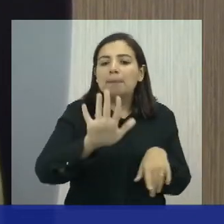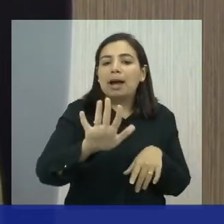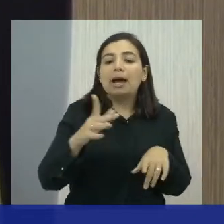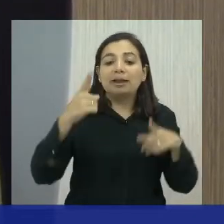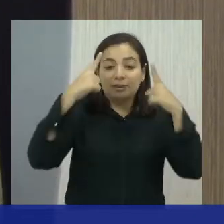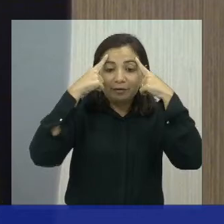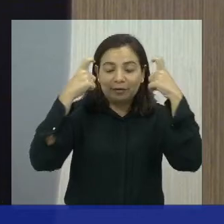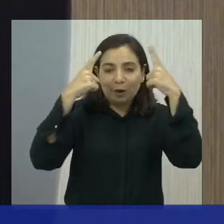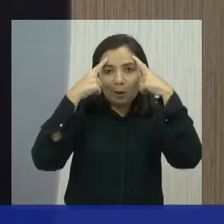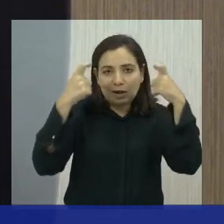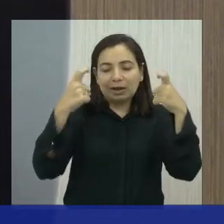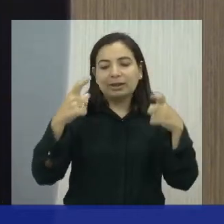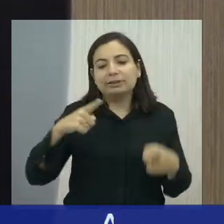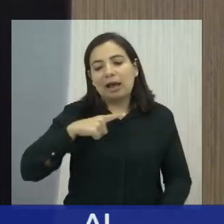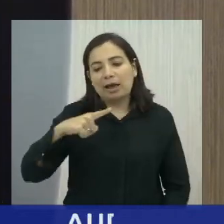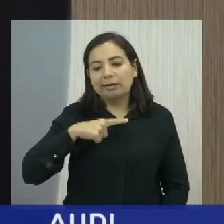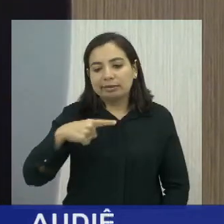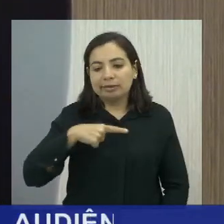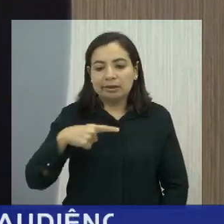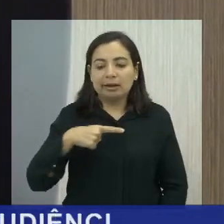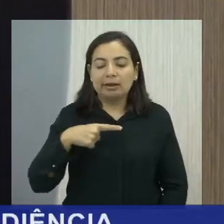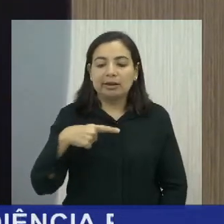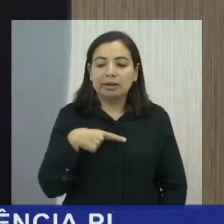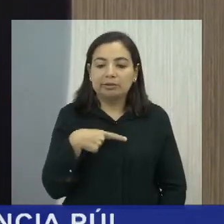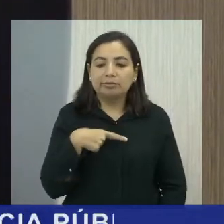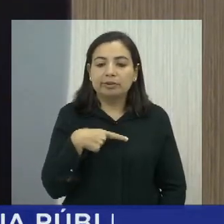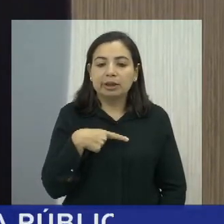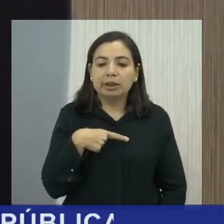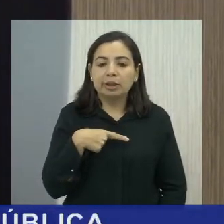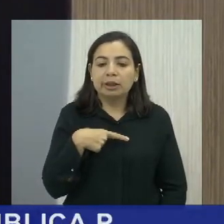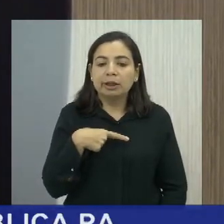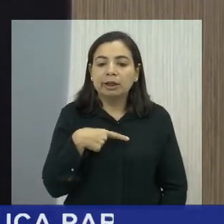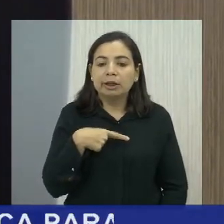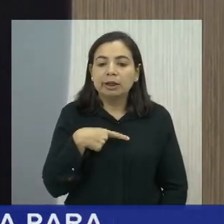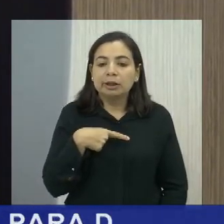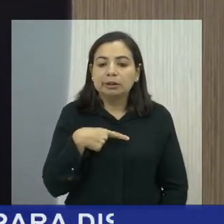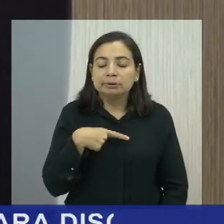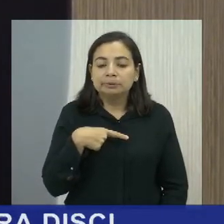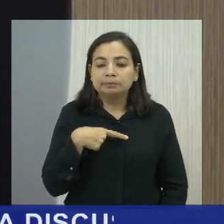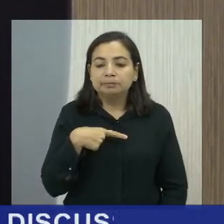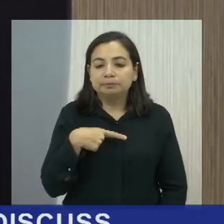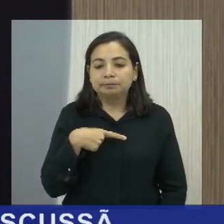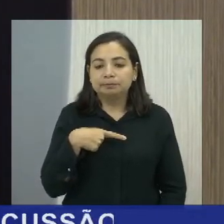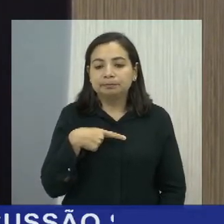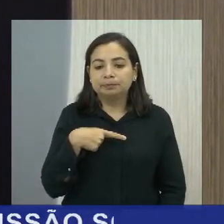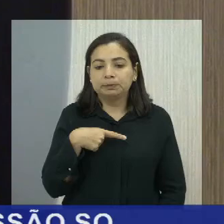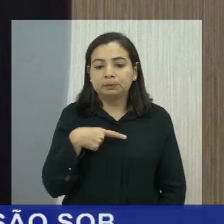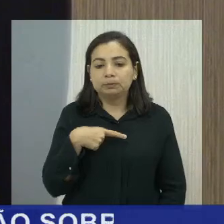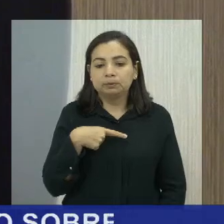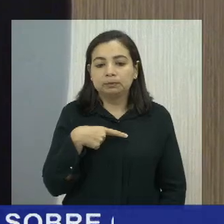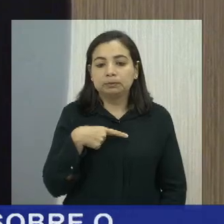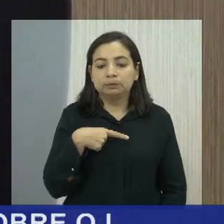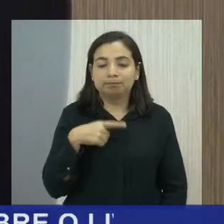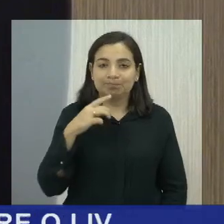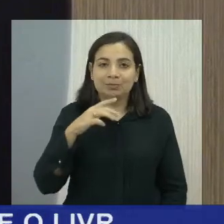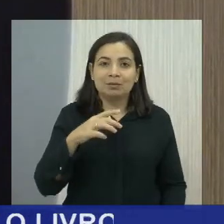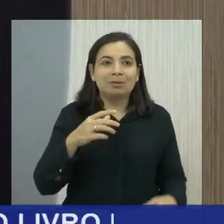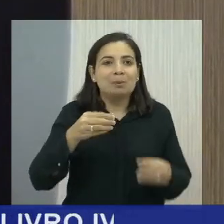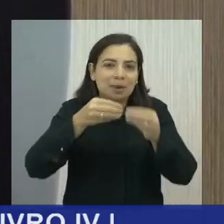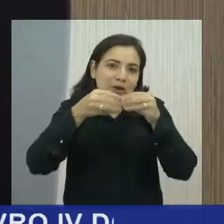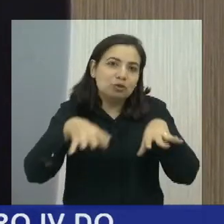violência contribuiu para, na verdade, essa política não